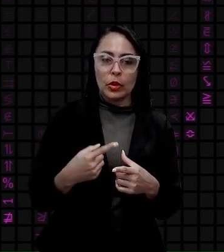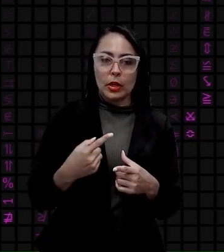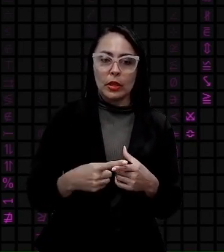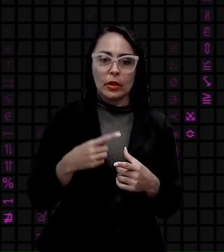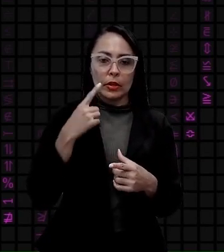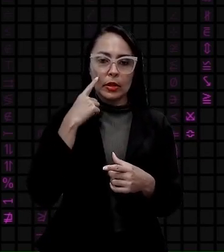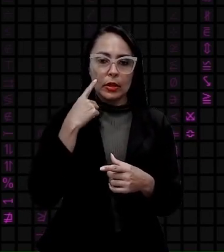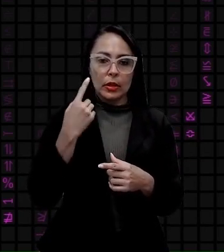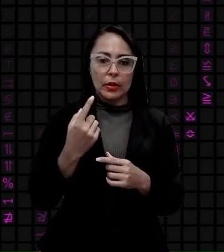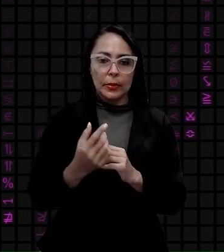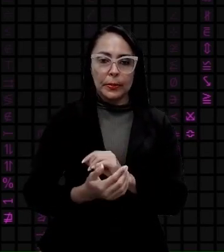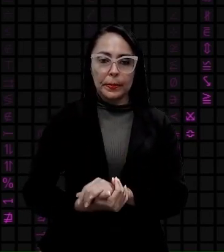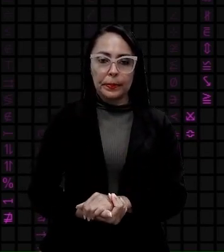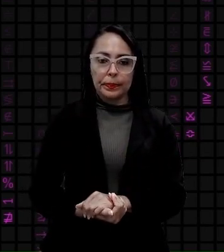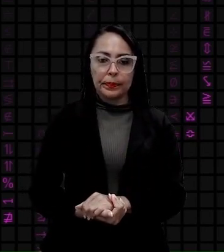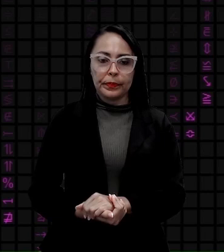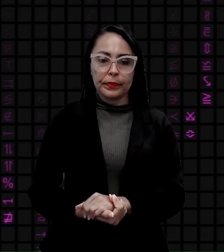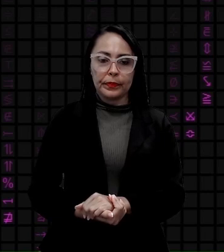false.